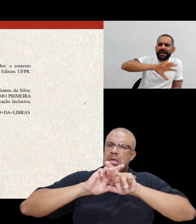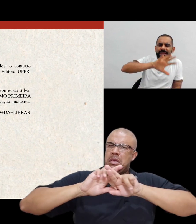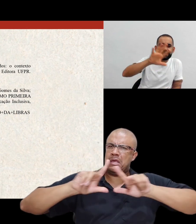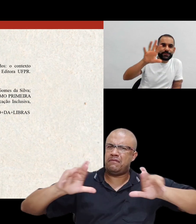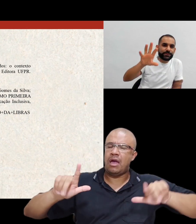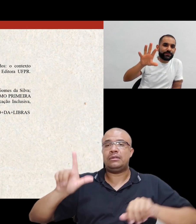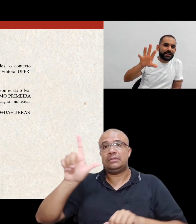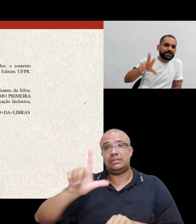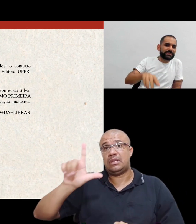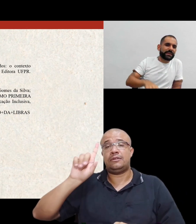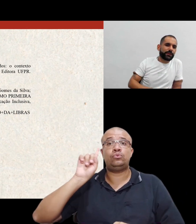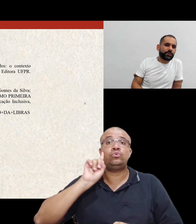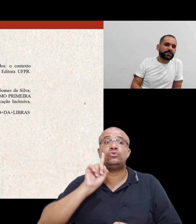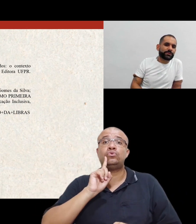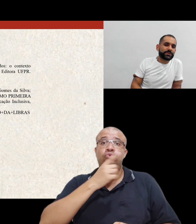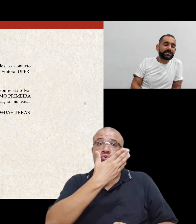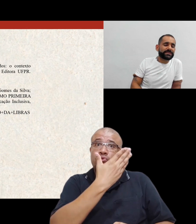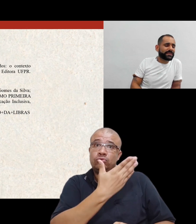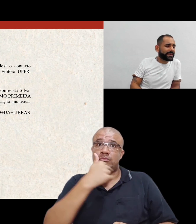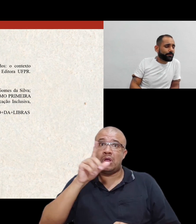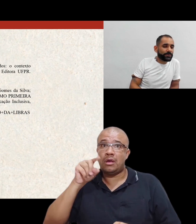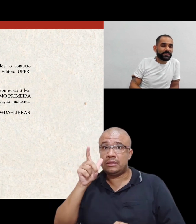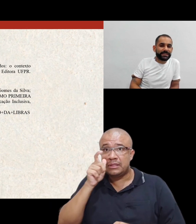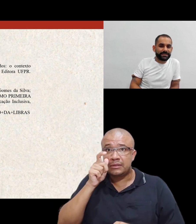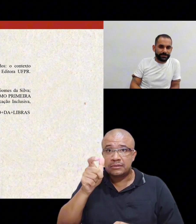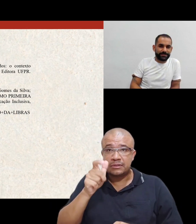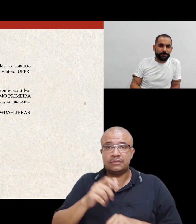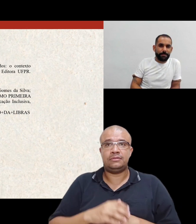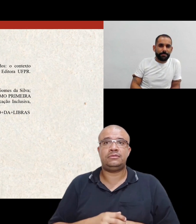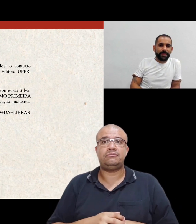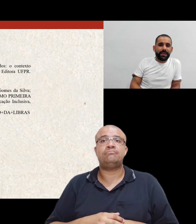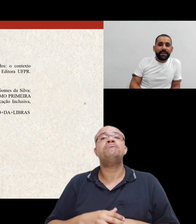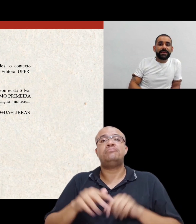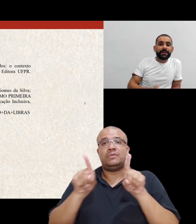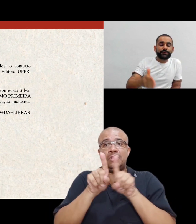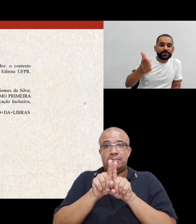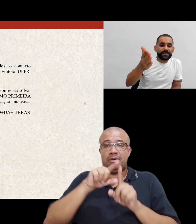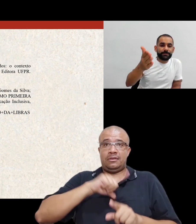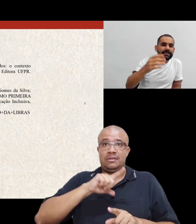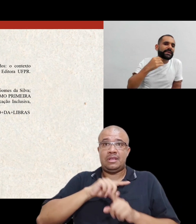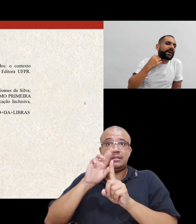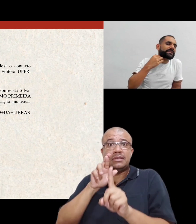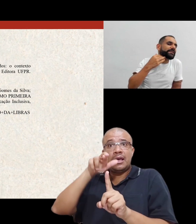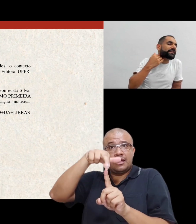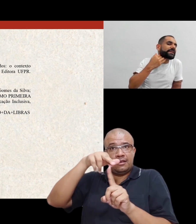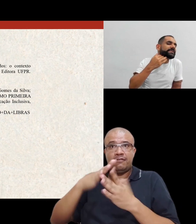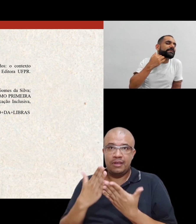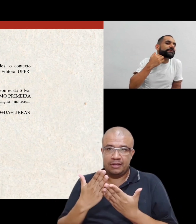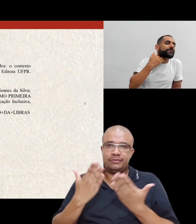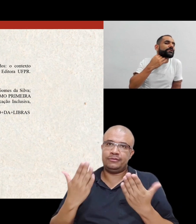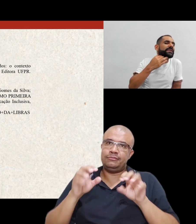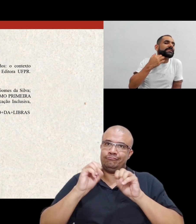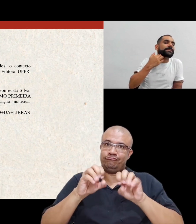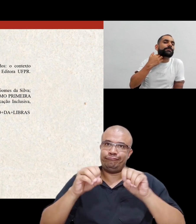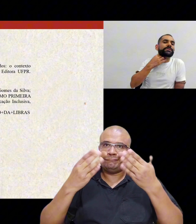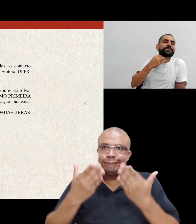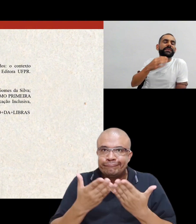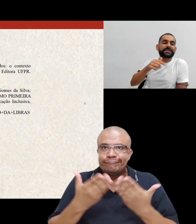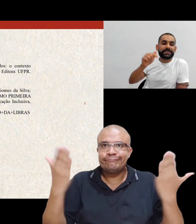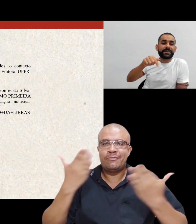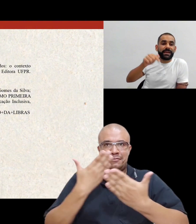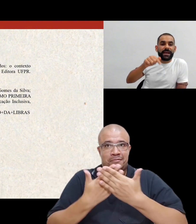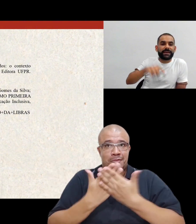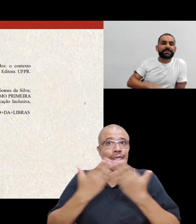tem várias literaturas surdas, que é muito interessante. E aí eu trouxe também as referências que foram usadas para